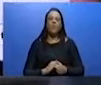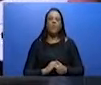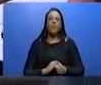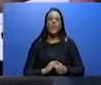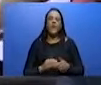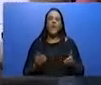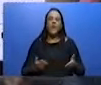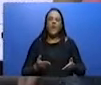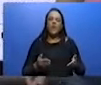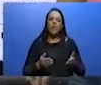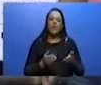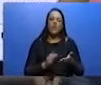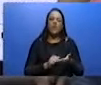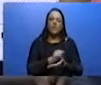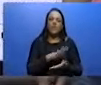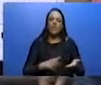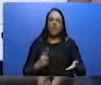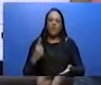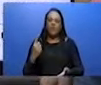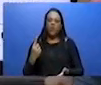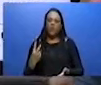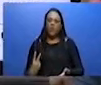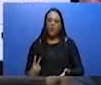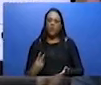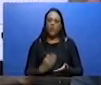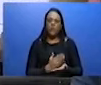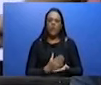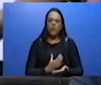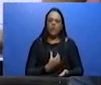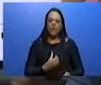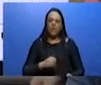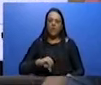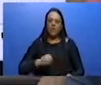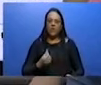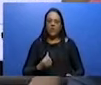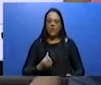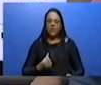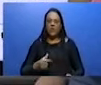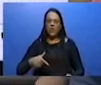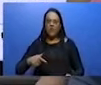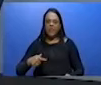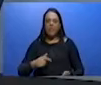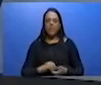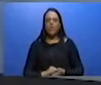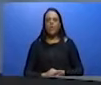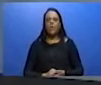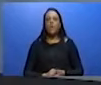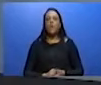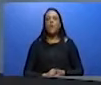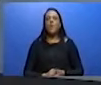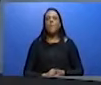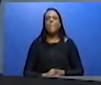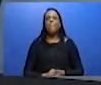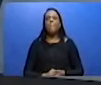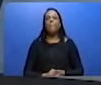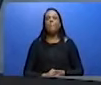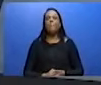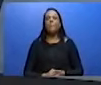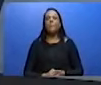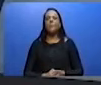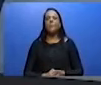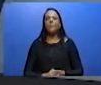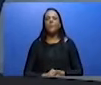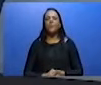a atividade 1 e 2 da página 96 e 97. As correções com o professor. Antes de encerrar, de falar tchau